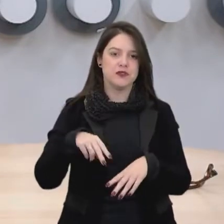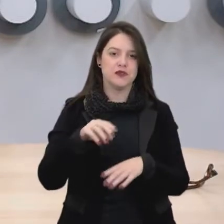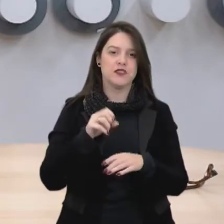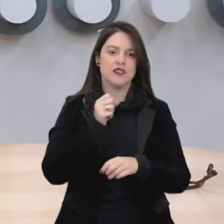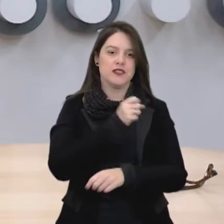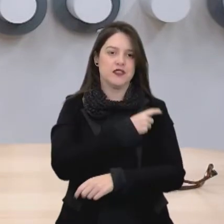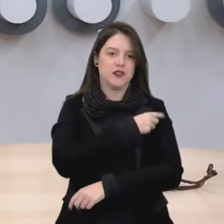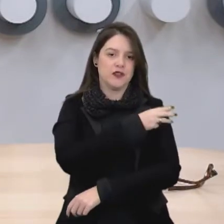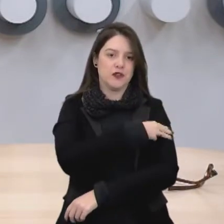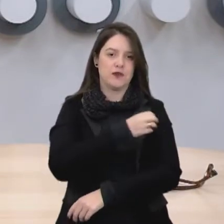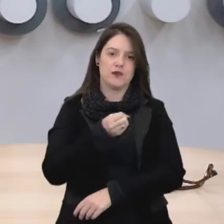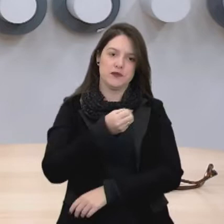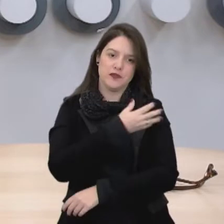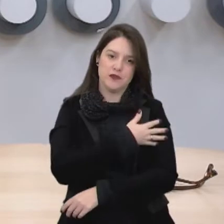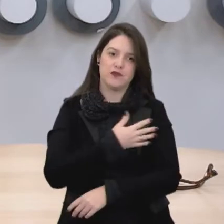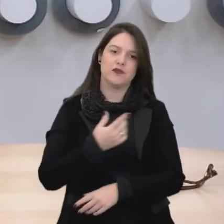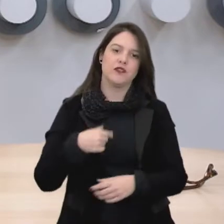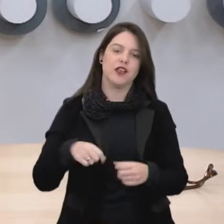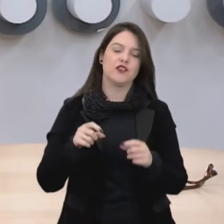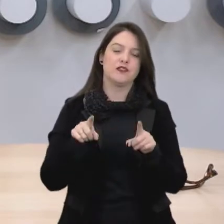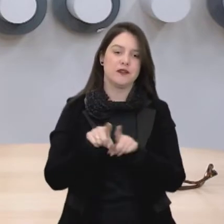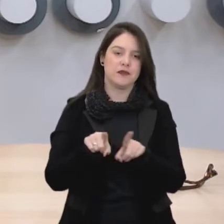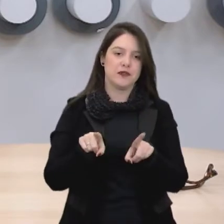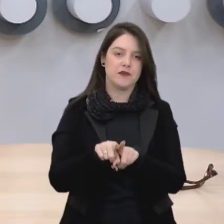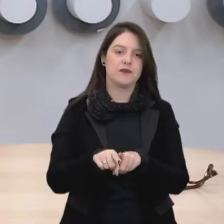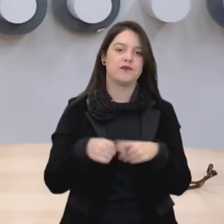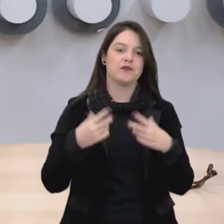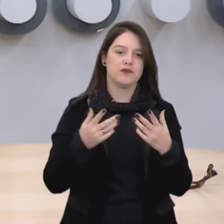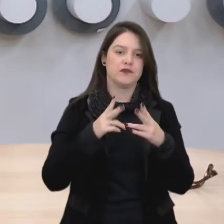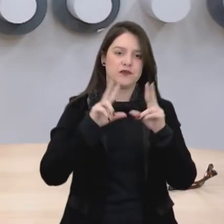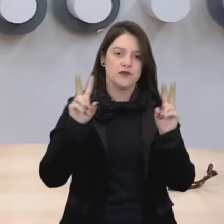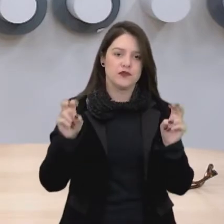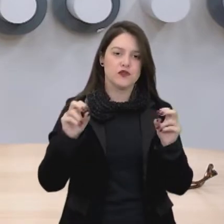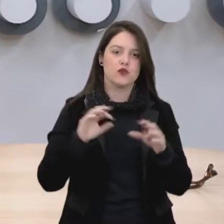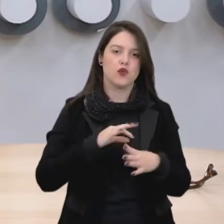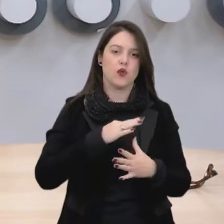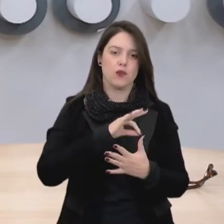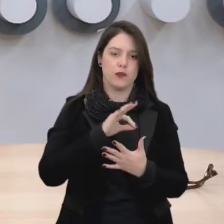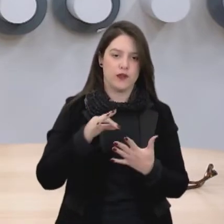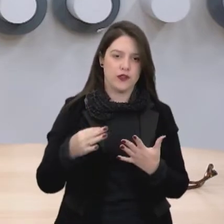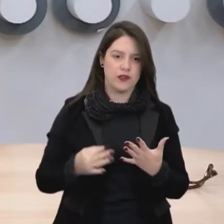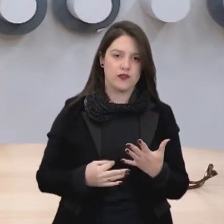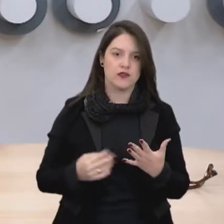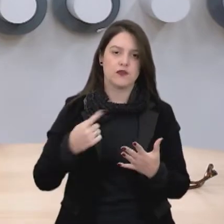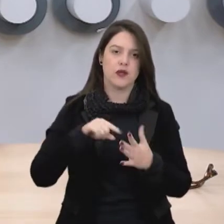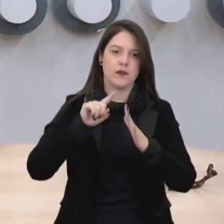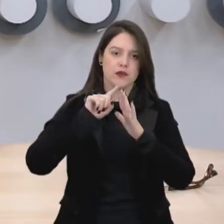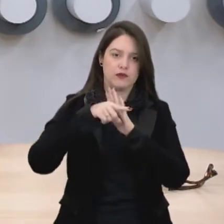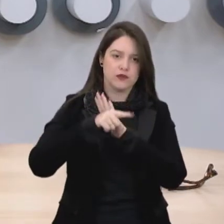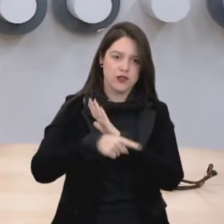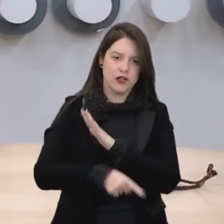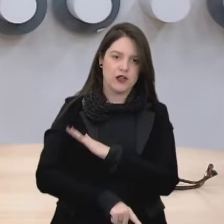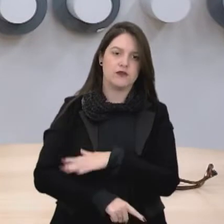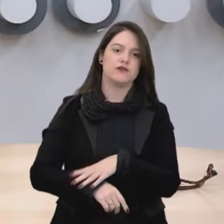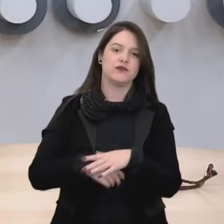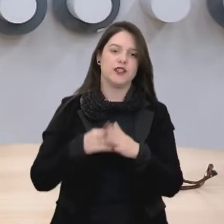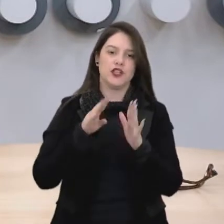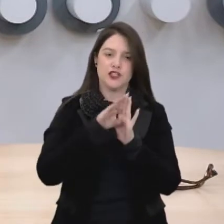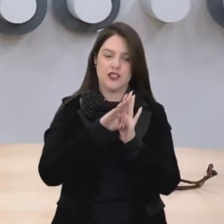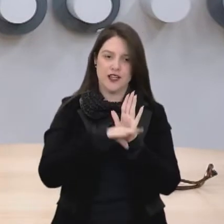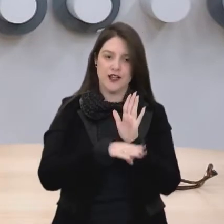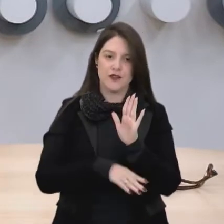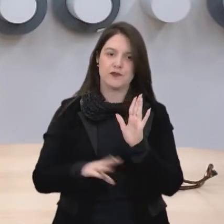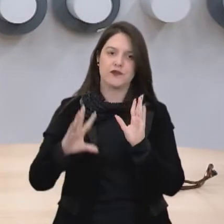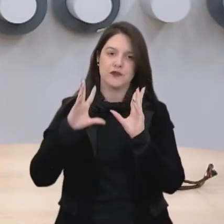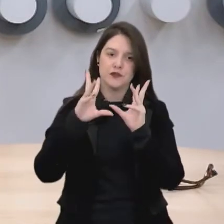médio, né? Com aulas aí do novo ensino médio, né? Falando aí sobre os componentes, né? Aprofundamentos, itinerários, como